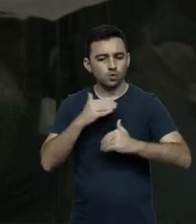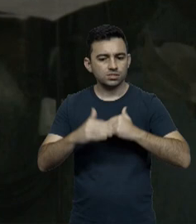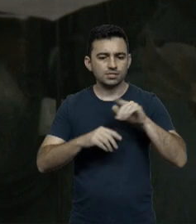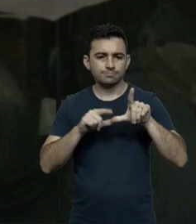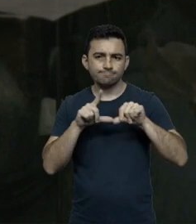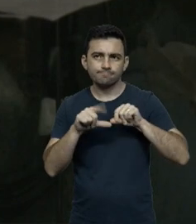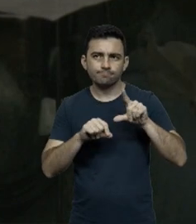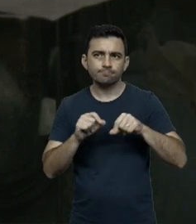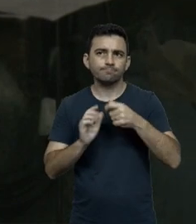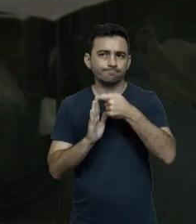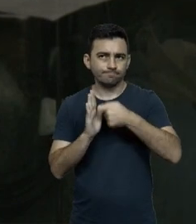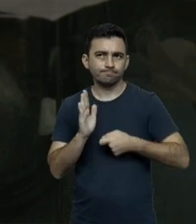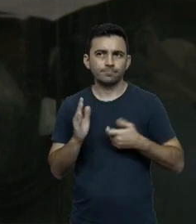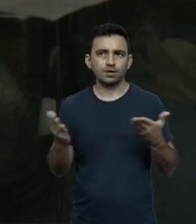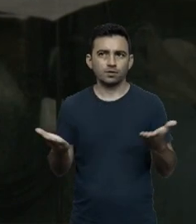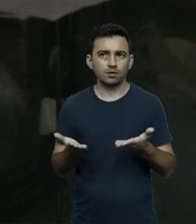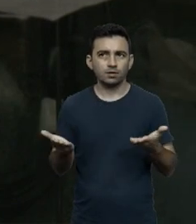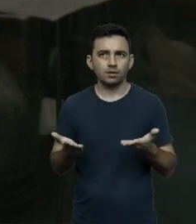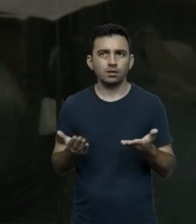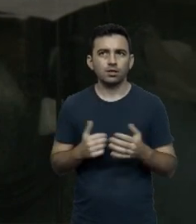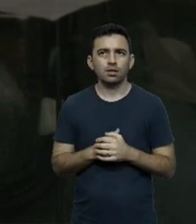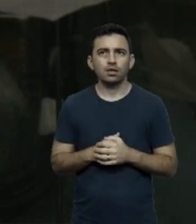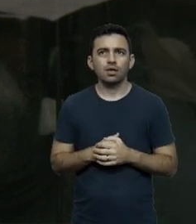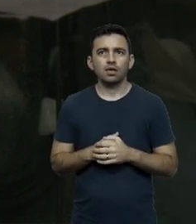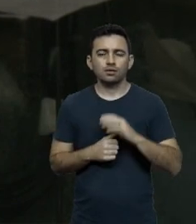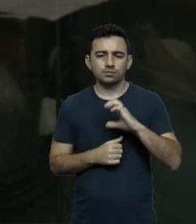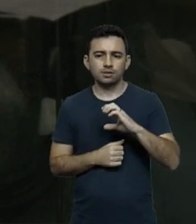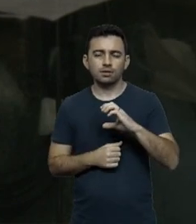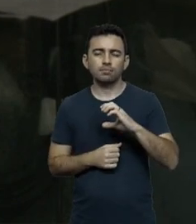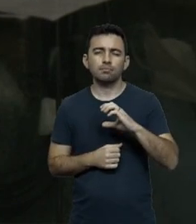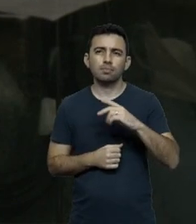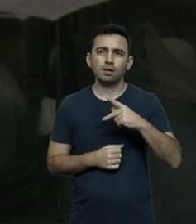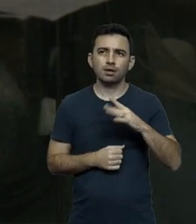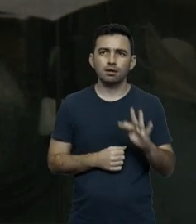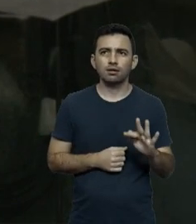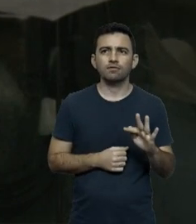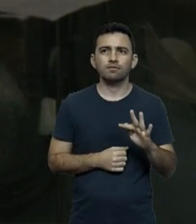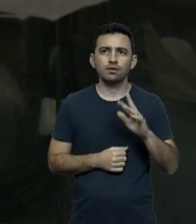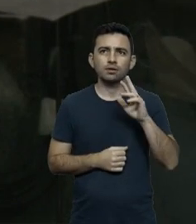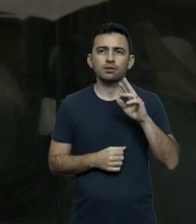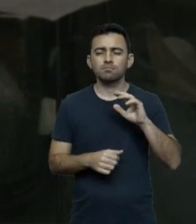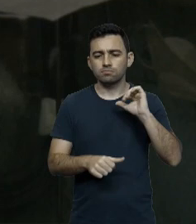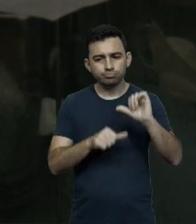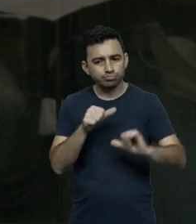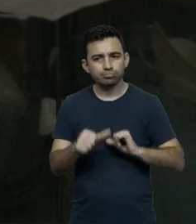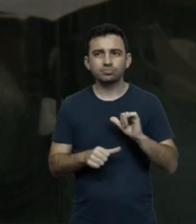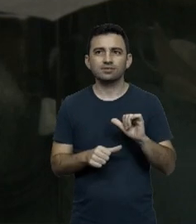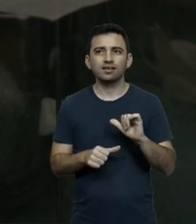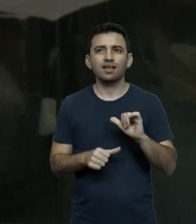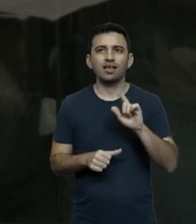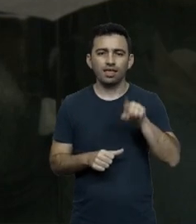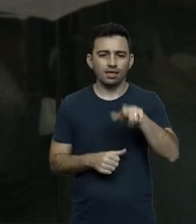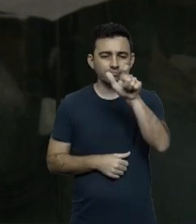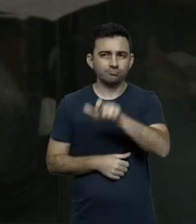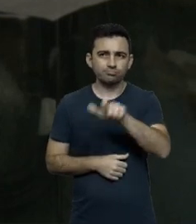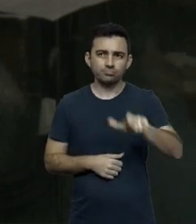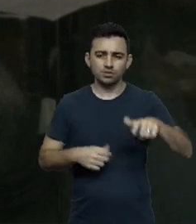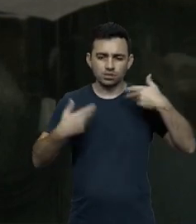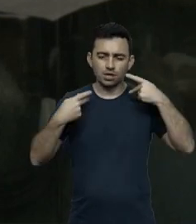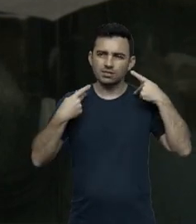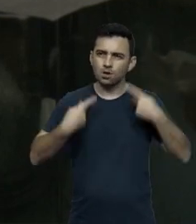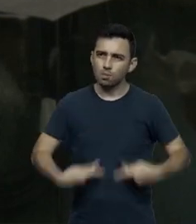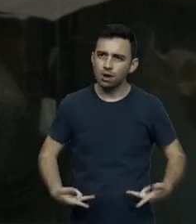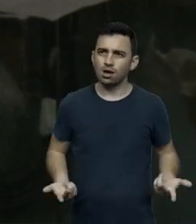no processo que não olha para um CPF mas transforme isso em seres humanos